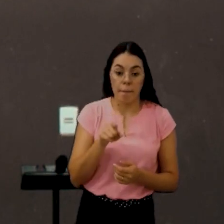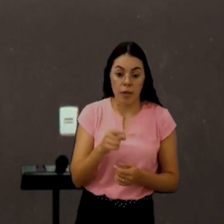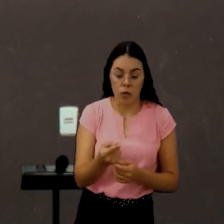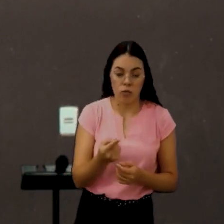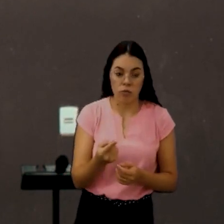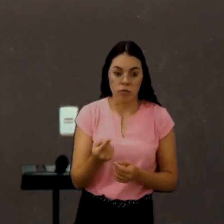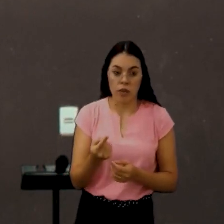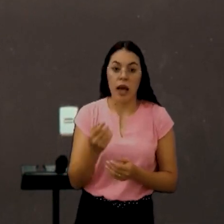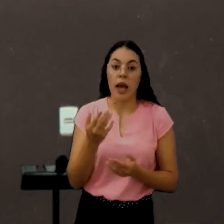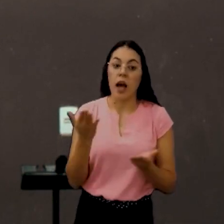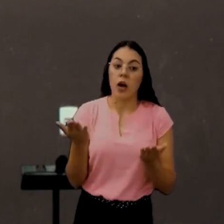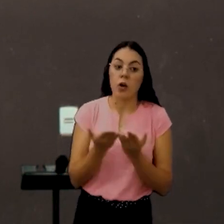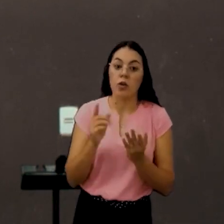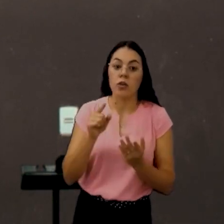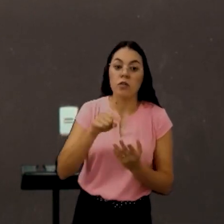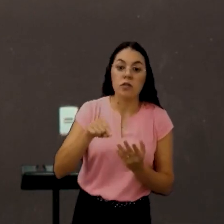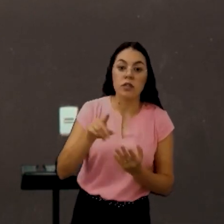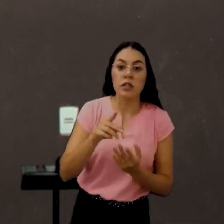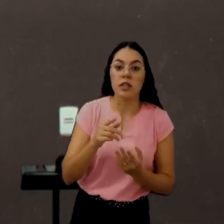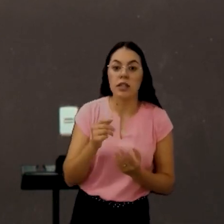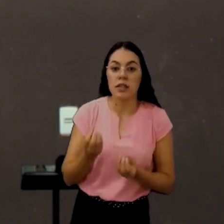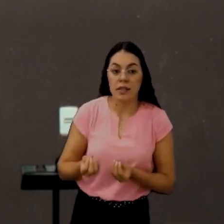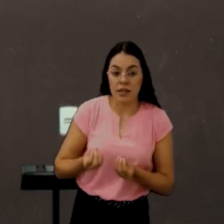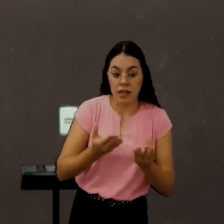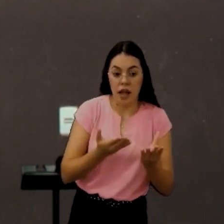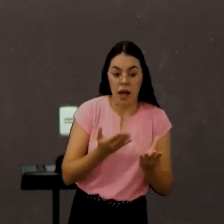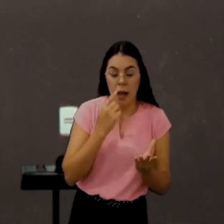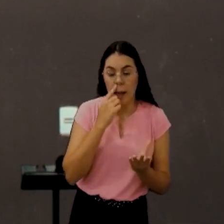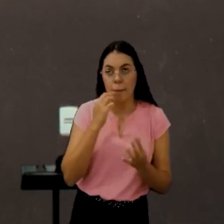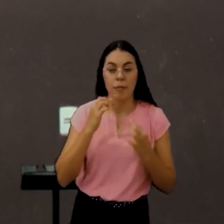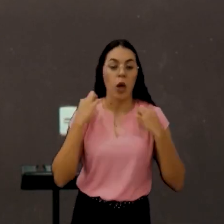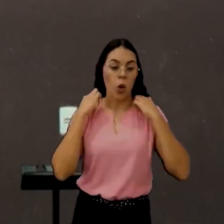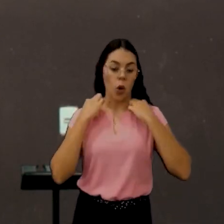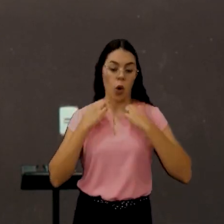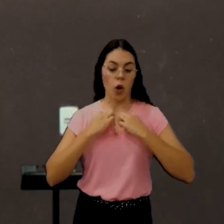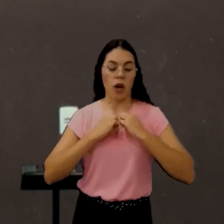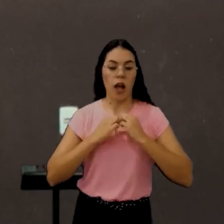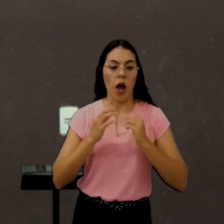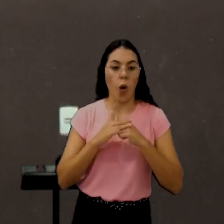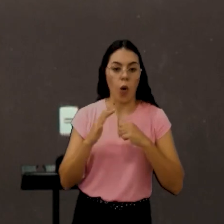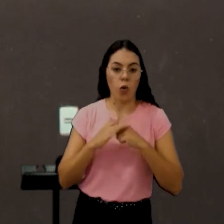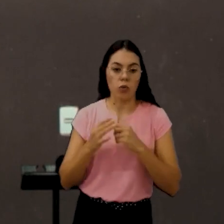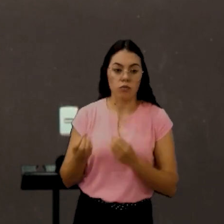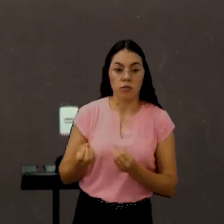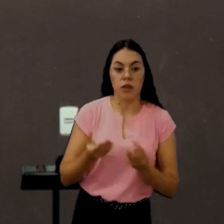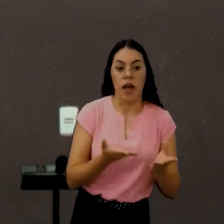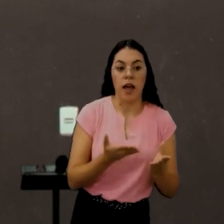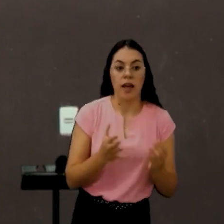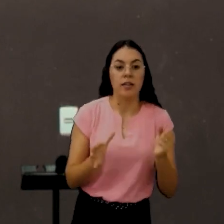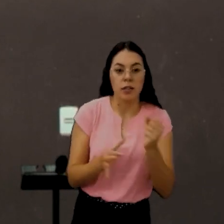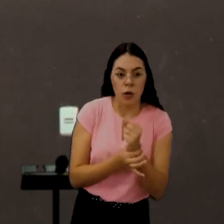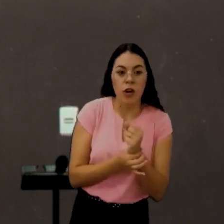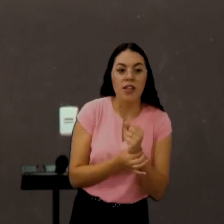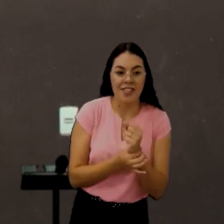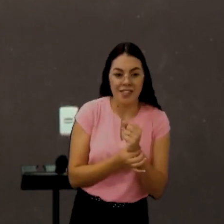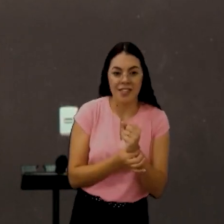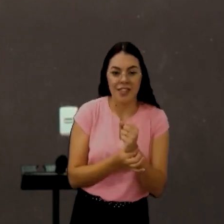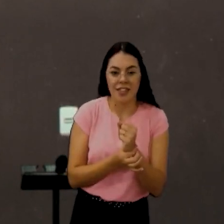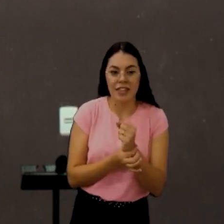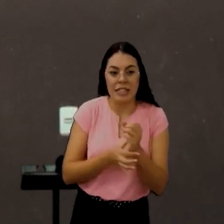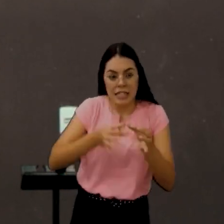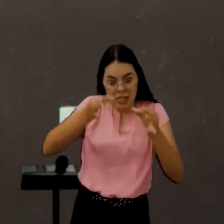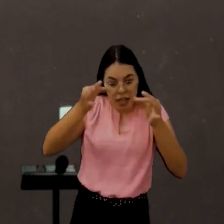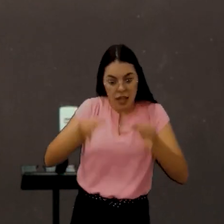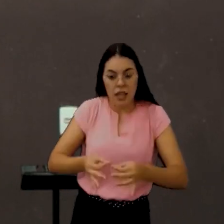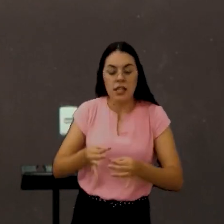vai penhorar, você vai colocar aqui o seu colar de ouro, como uma maneira de você de ter